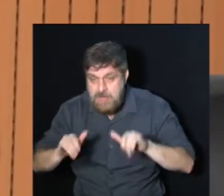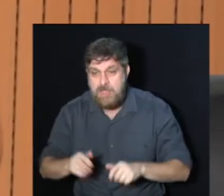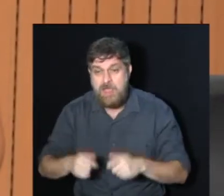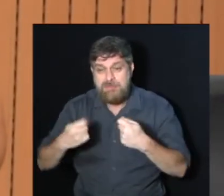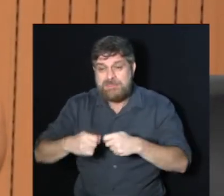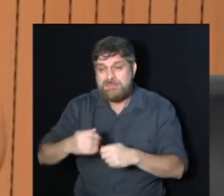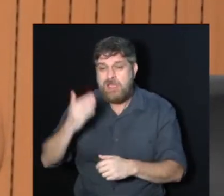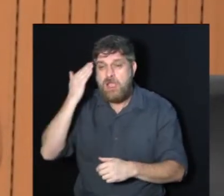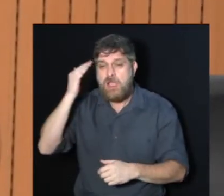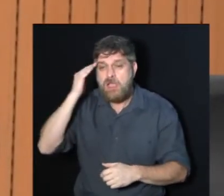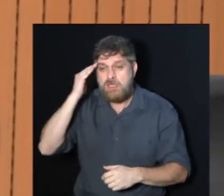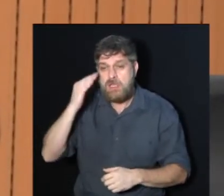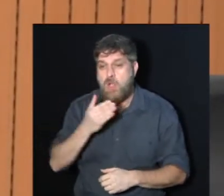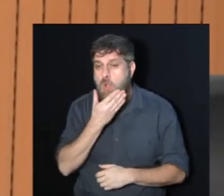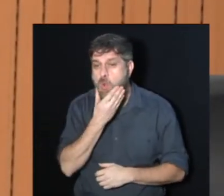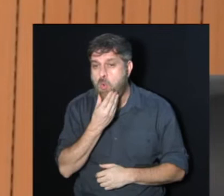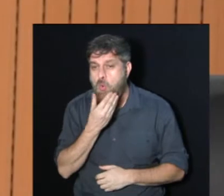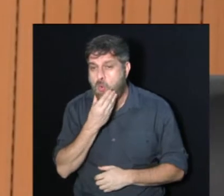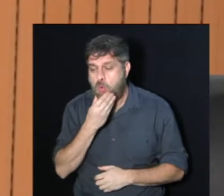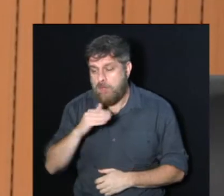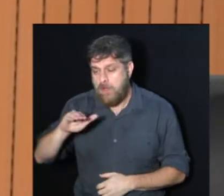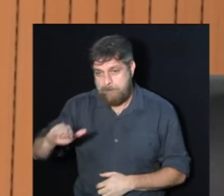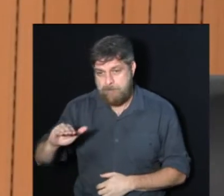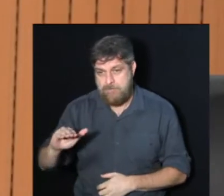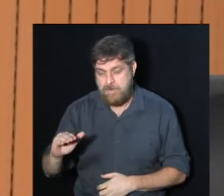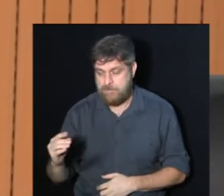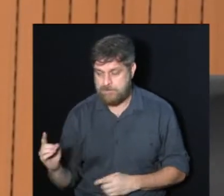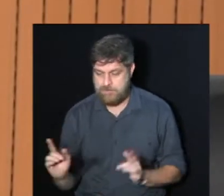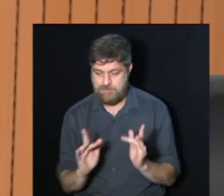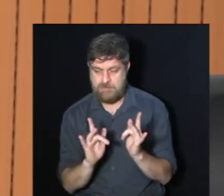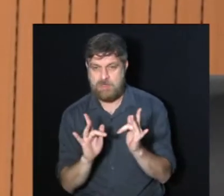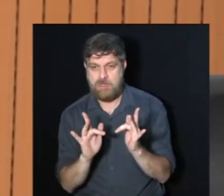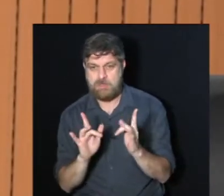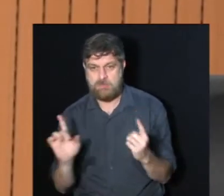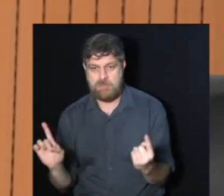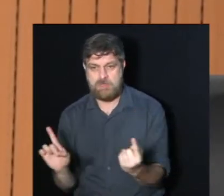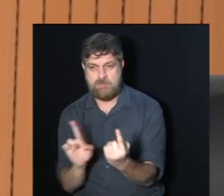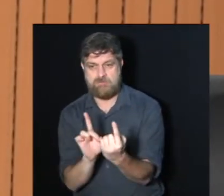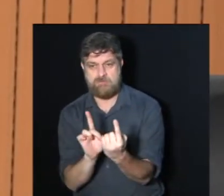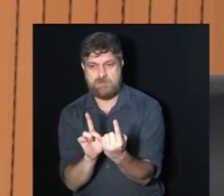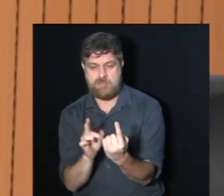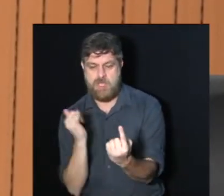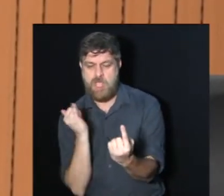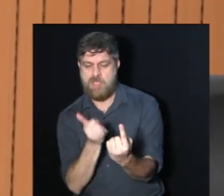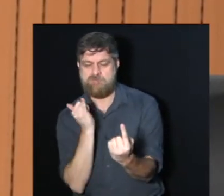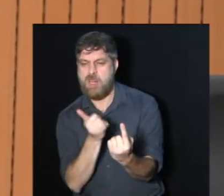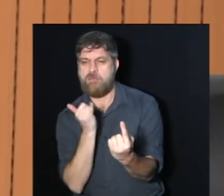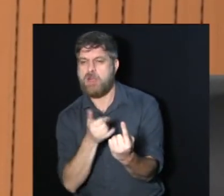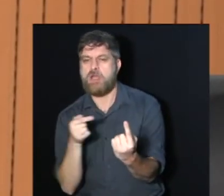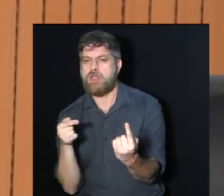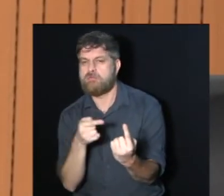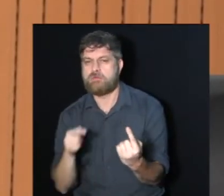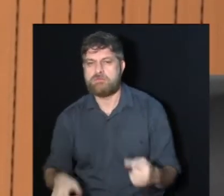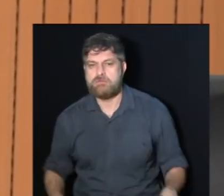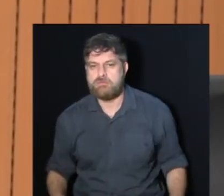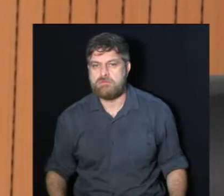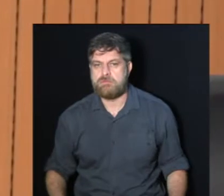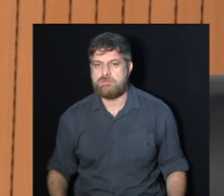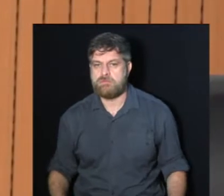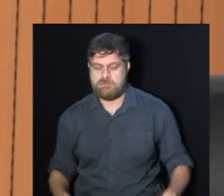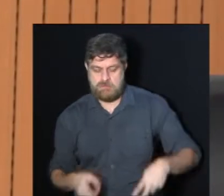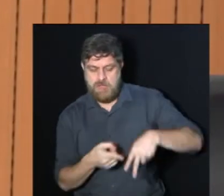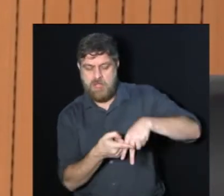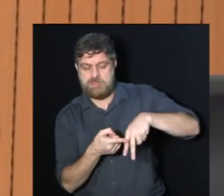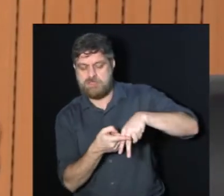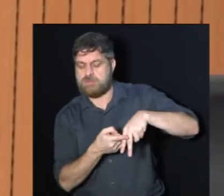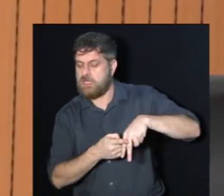que, quando o homem ou o menino chega para a namorada e diz assim para ela, não vá com essa saia, está muito